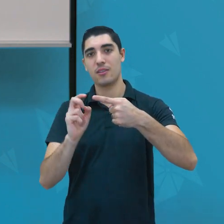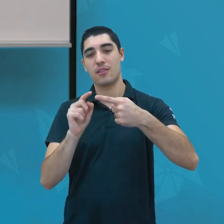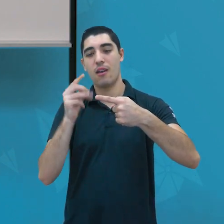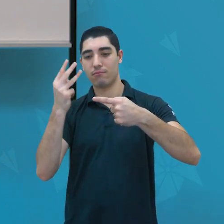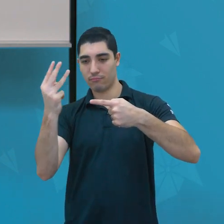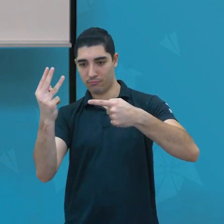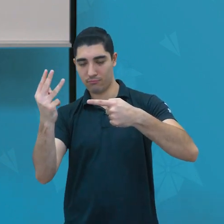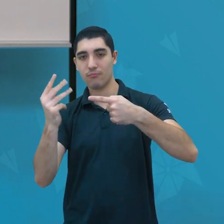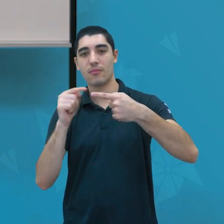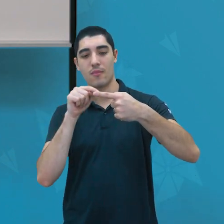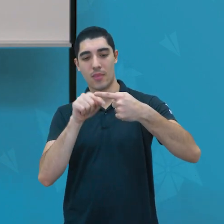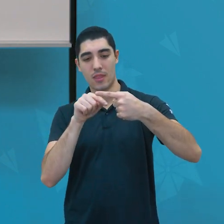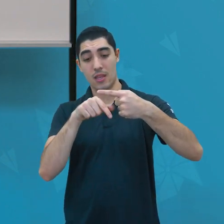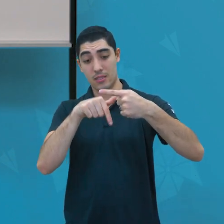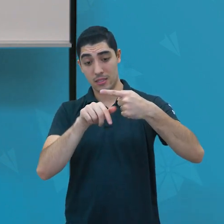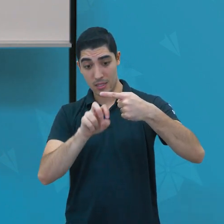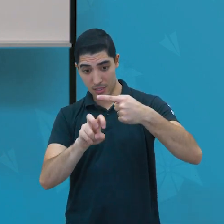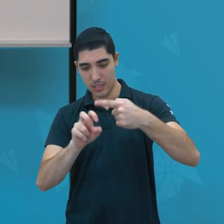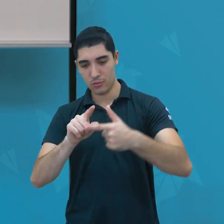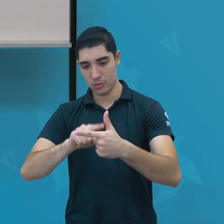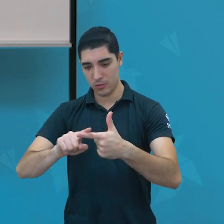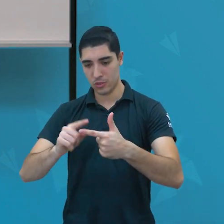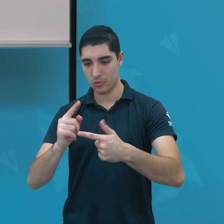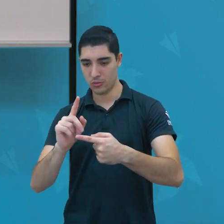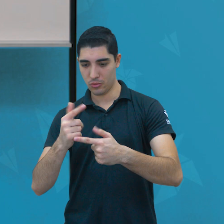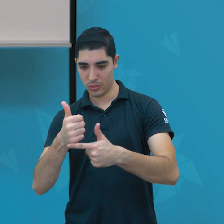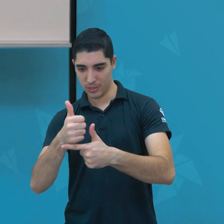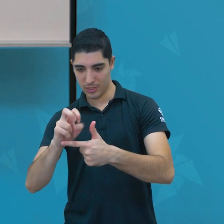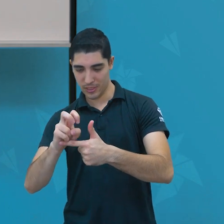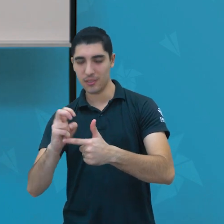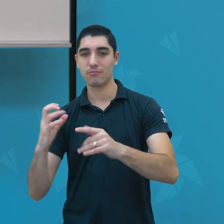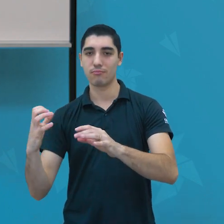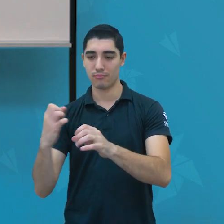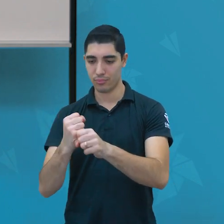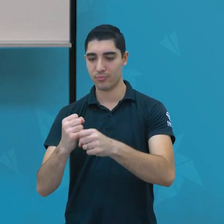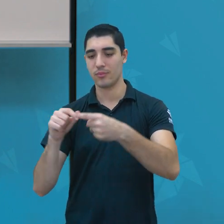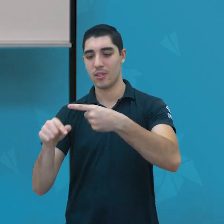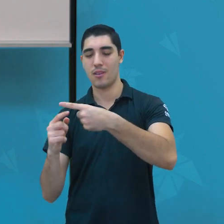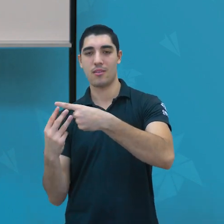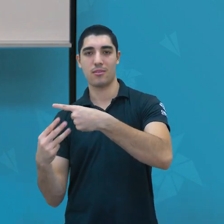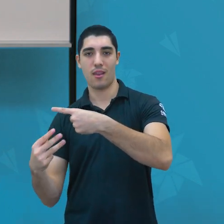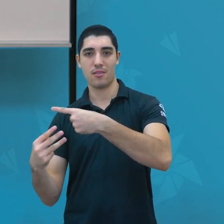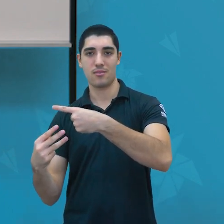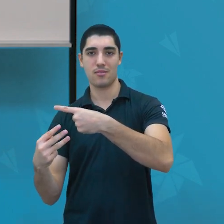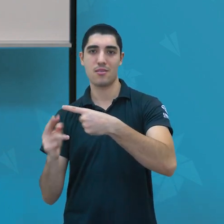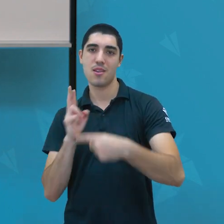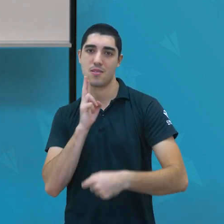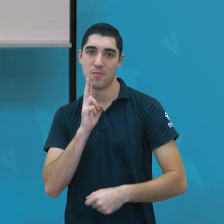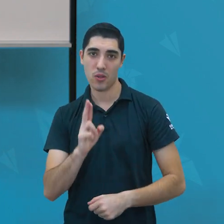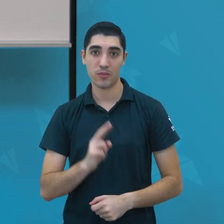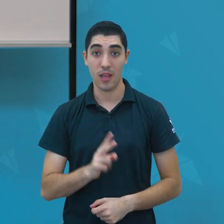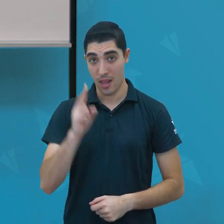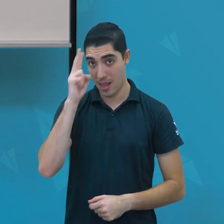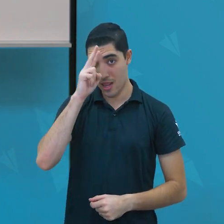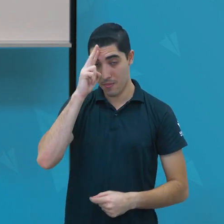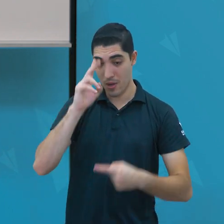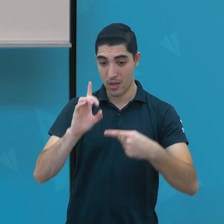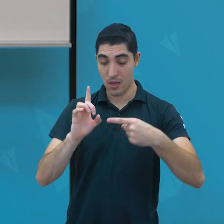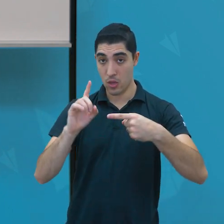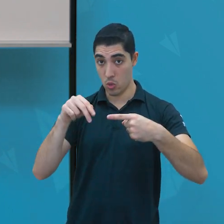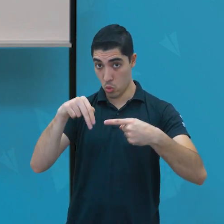3 em cima e 5 na parte de baixo. Tá?